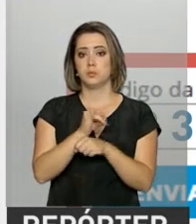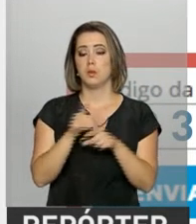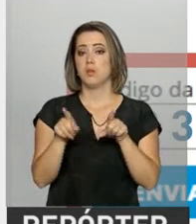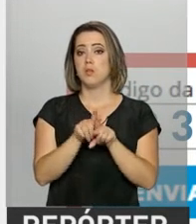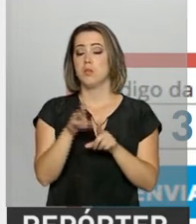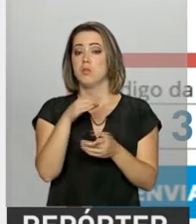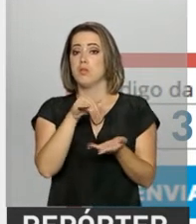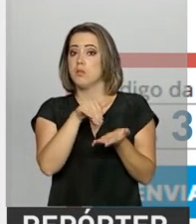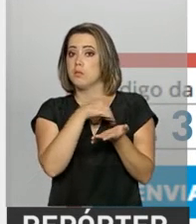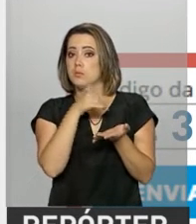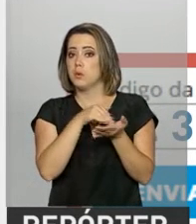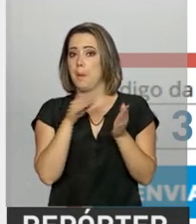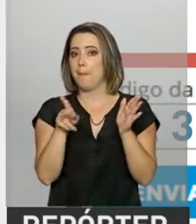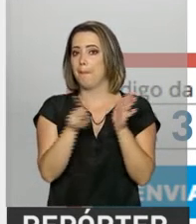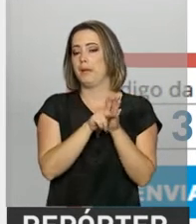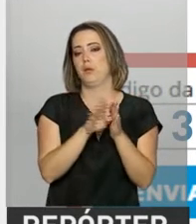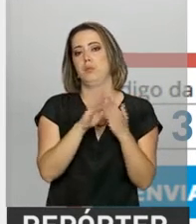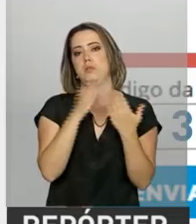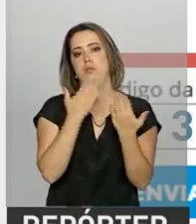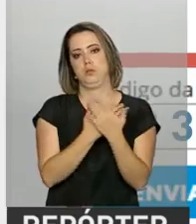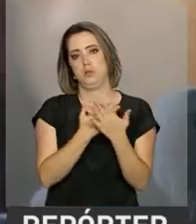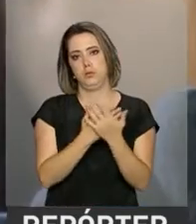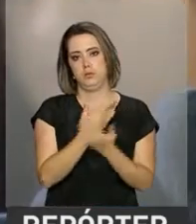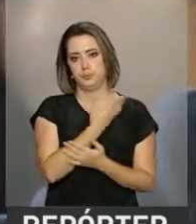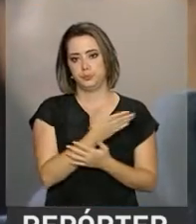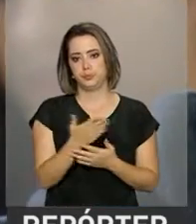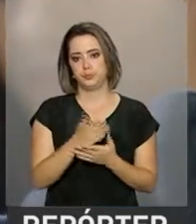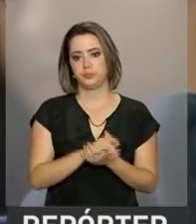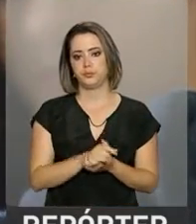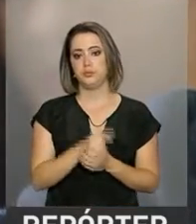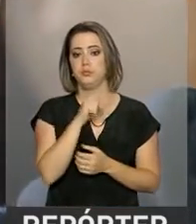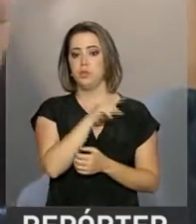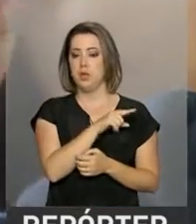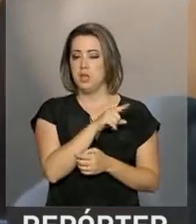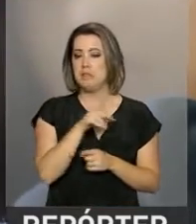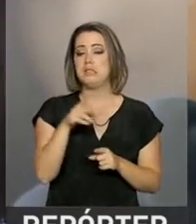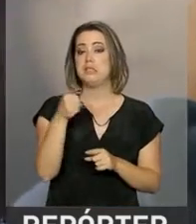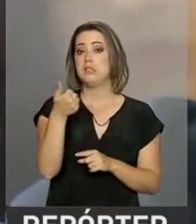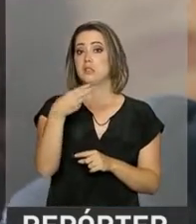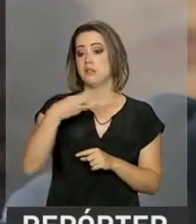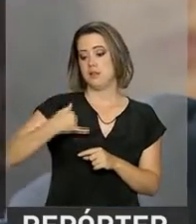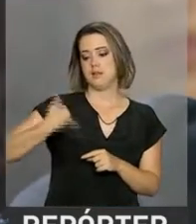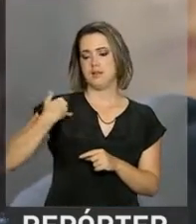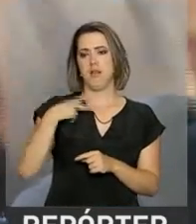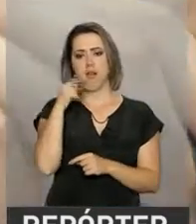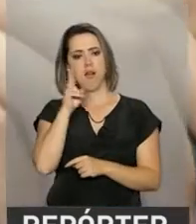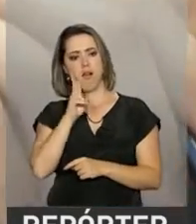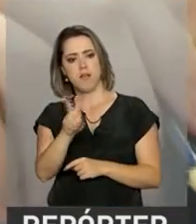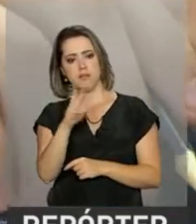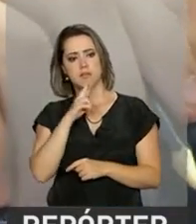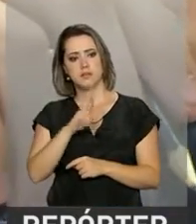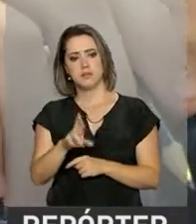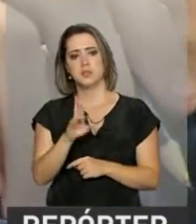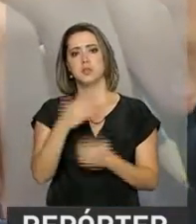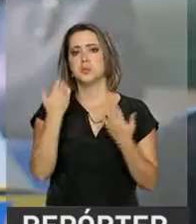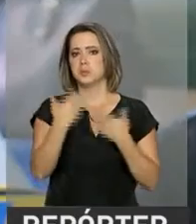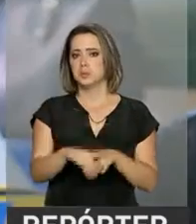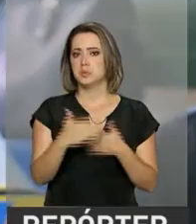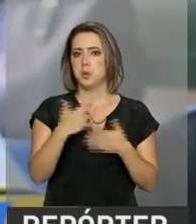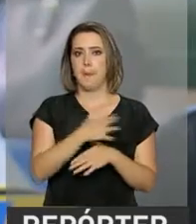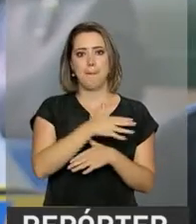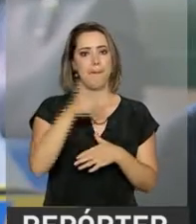escolas na página da Olimpíada na internet. Volney, de 13 anos, também viu os resultados nas provas de